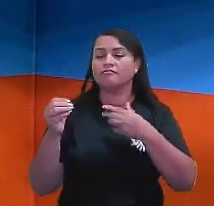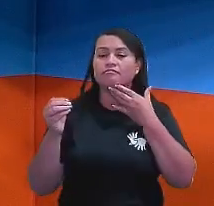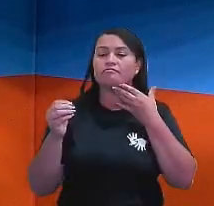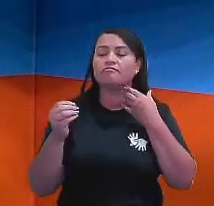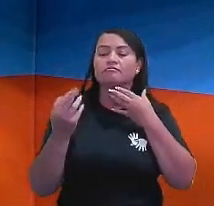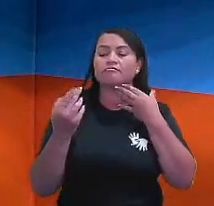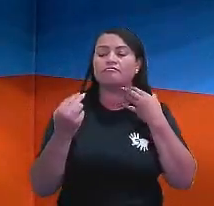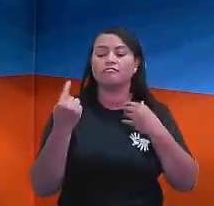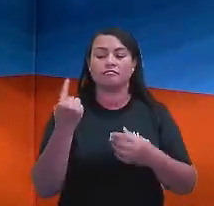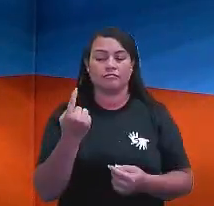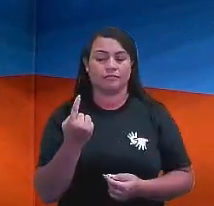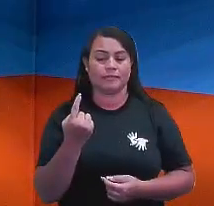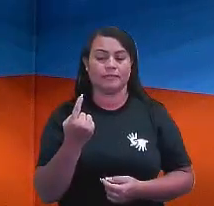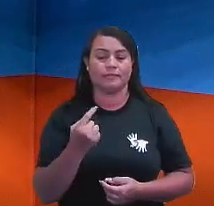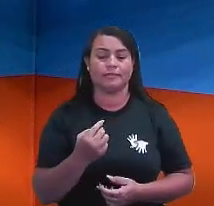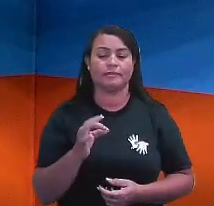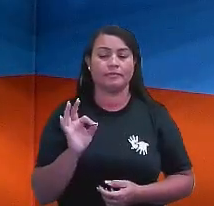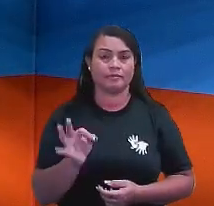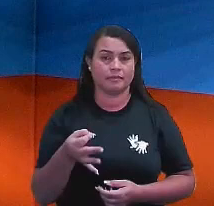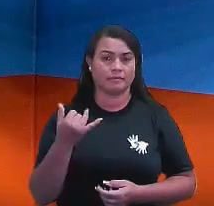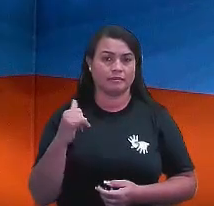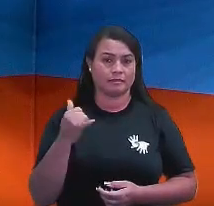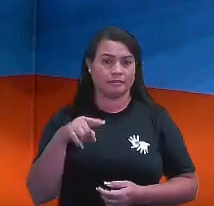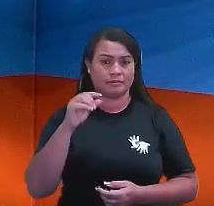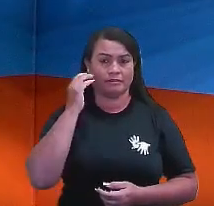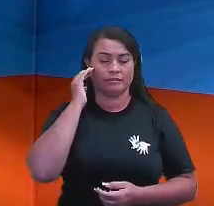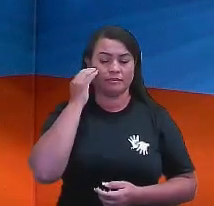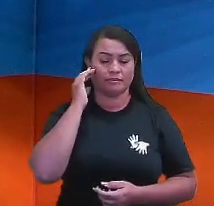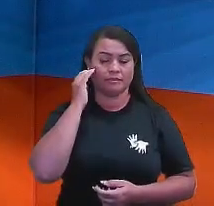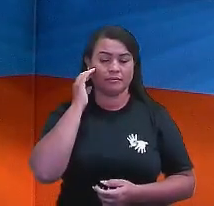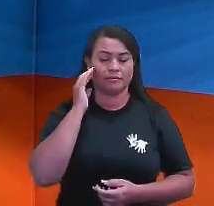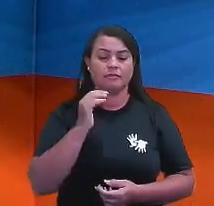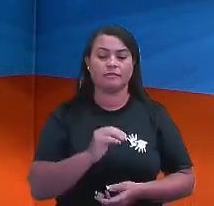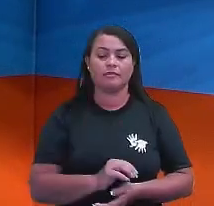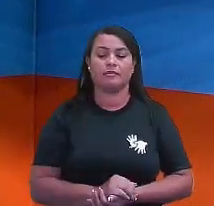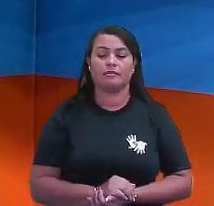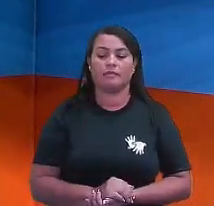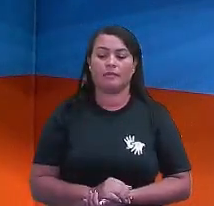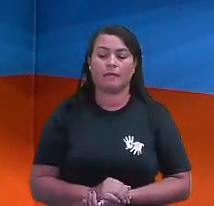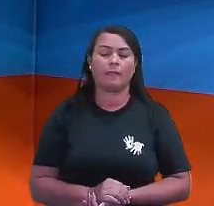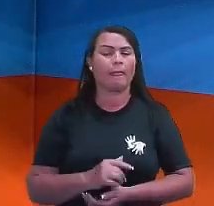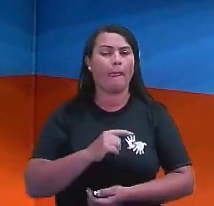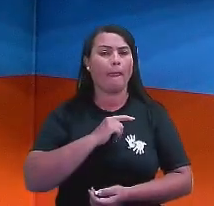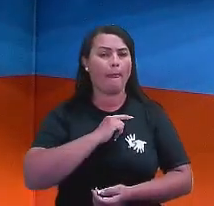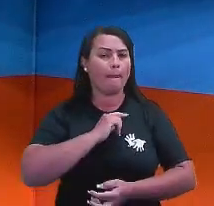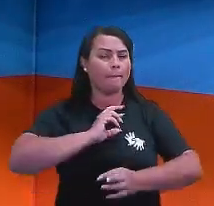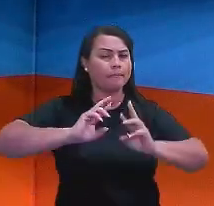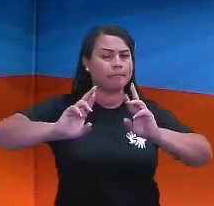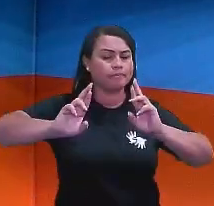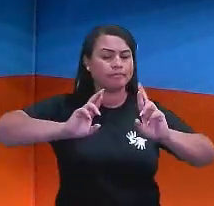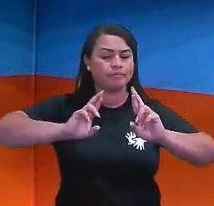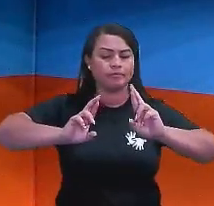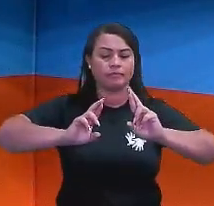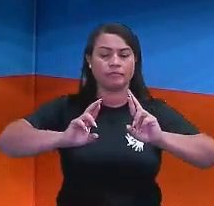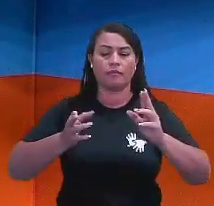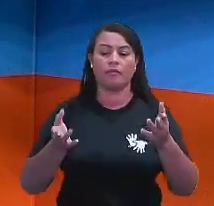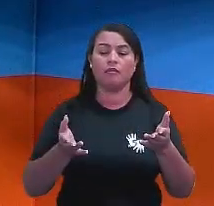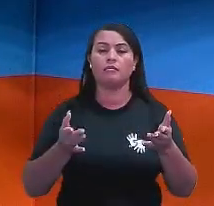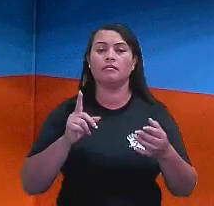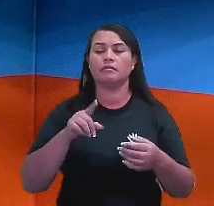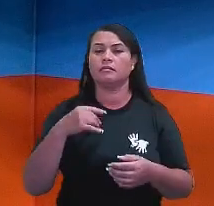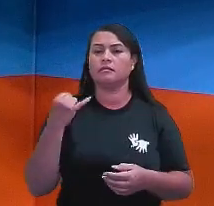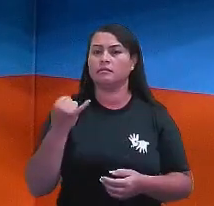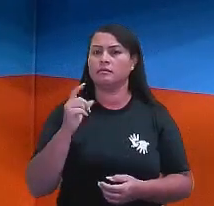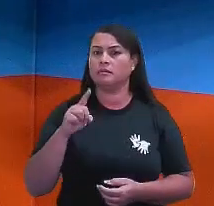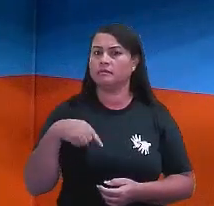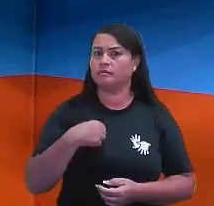vai dar 1 metro quadrado. Beleza? Deu para entender? Então, a gente tem aí essa relação. Então, é importante que a